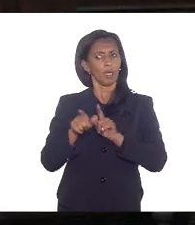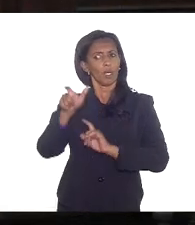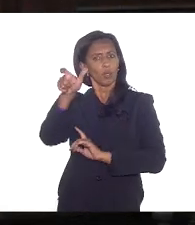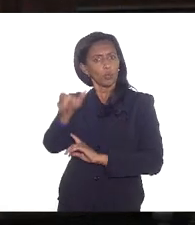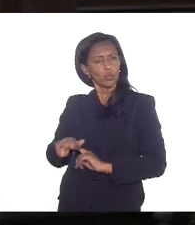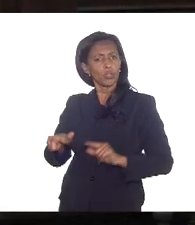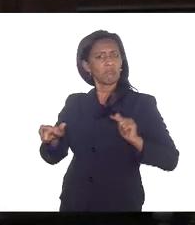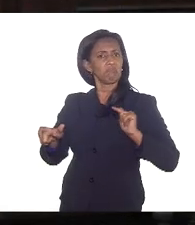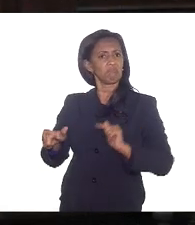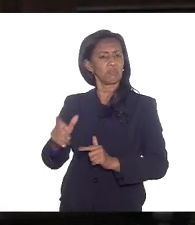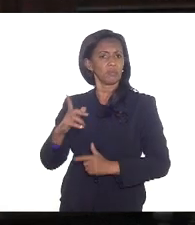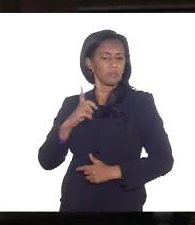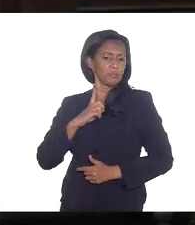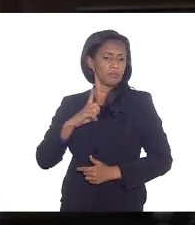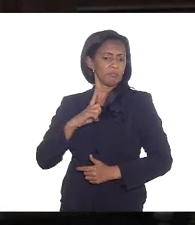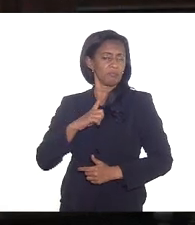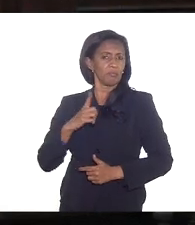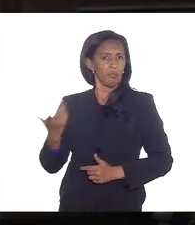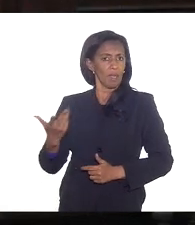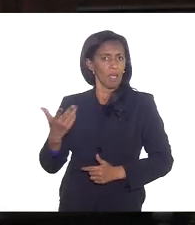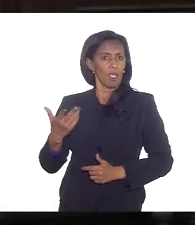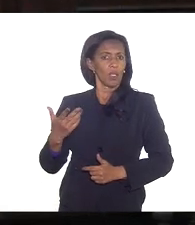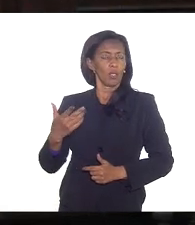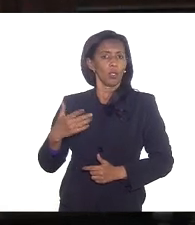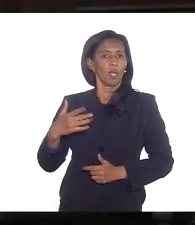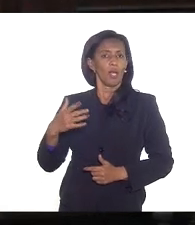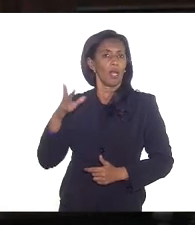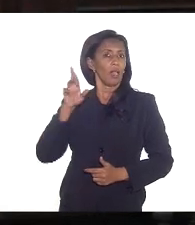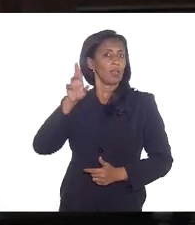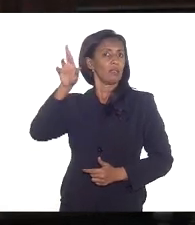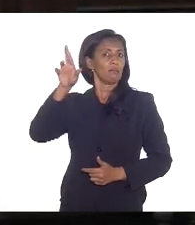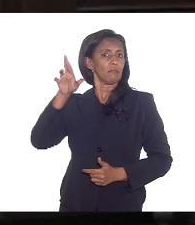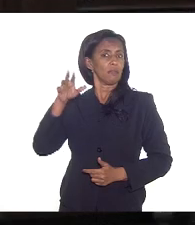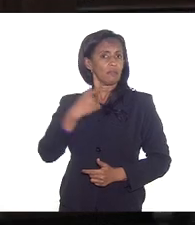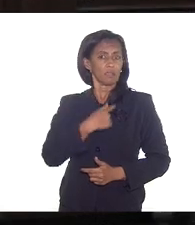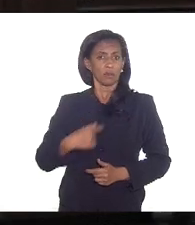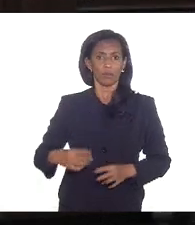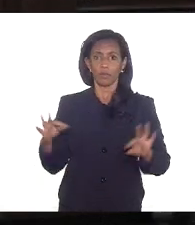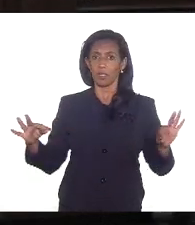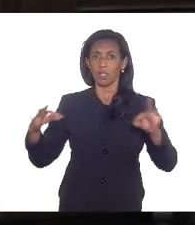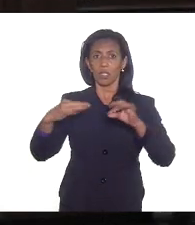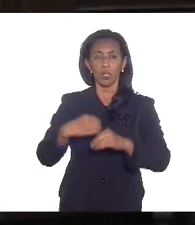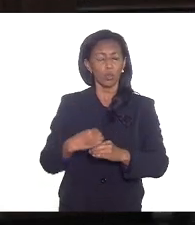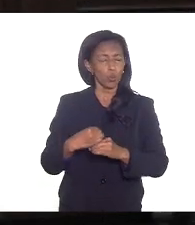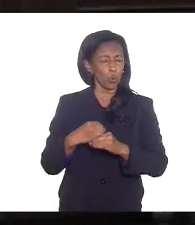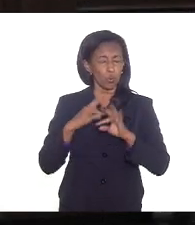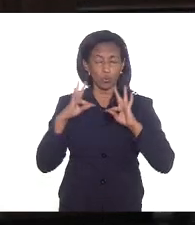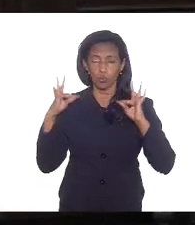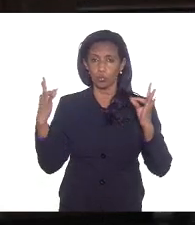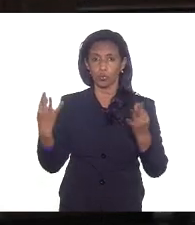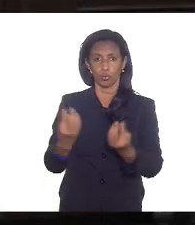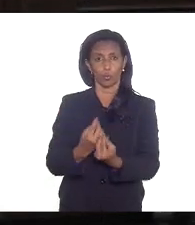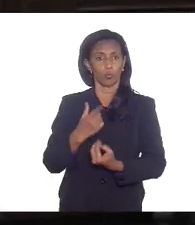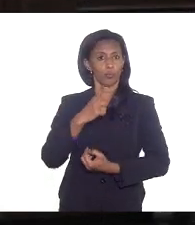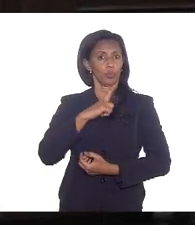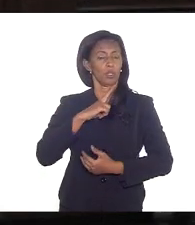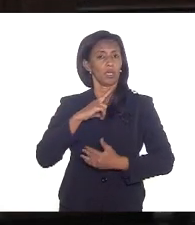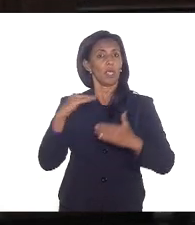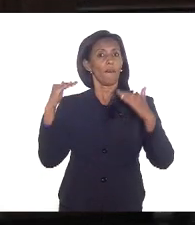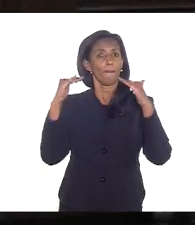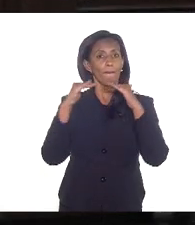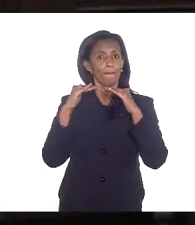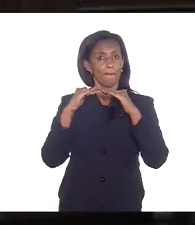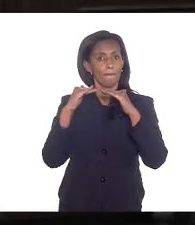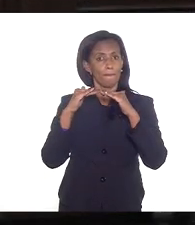na na bancada do governo O mais importante é que todos de forma uníssona tem o mesmo